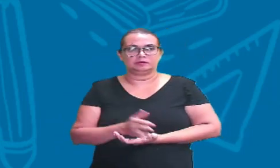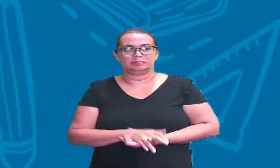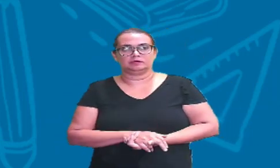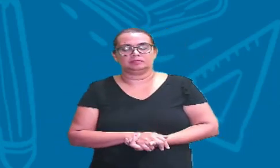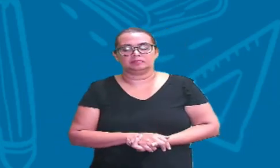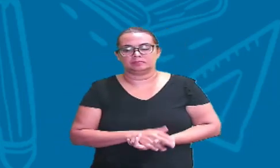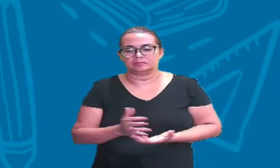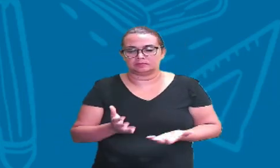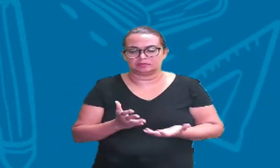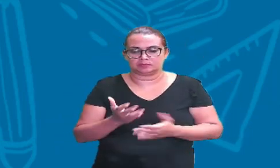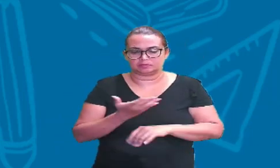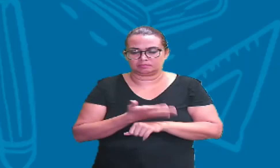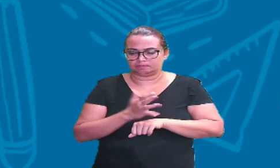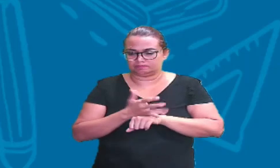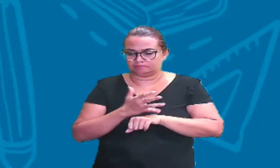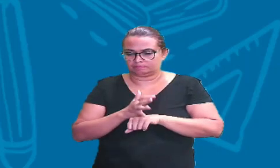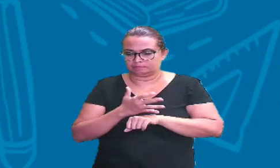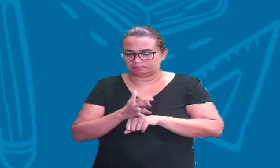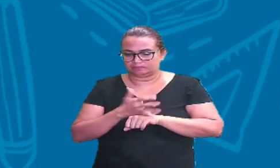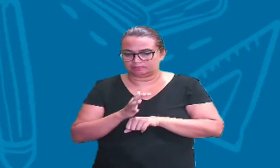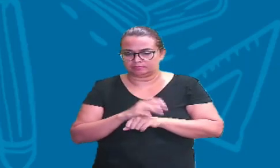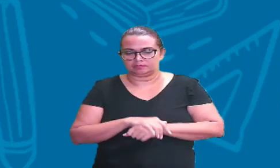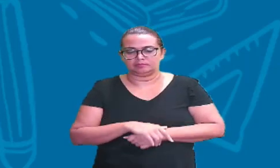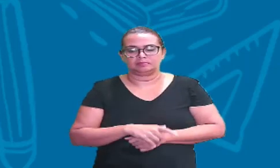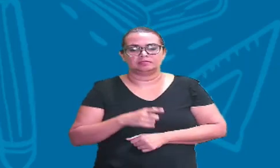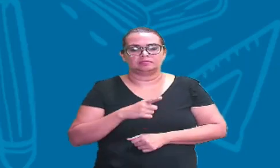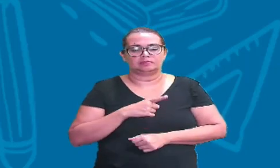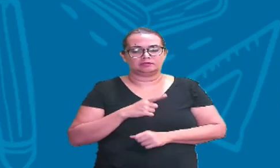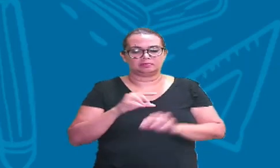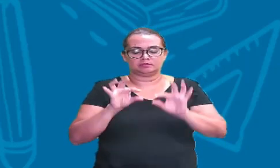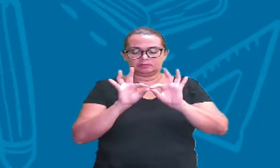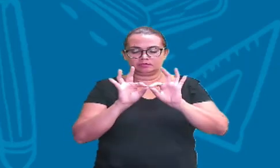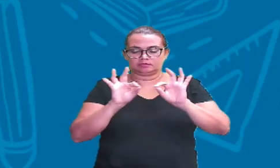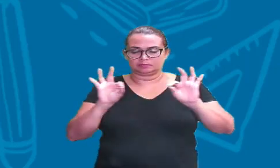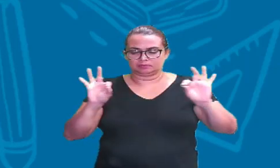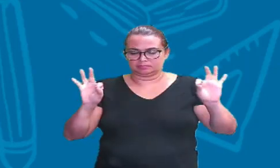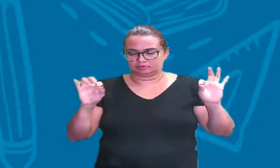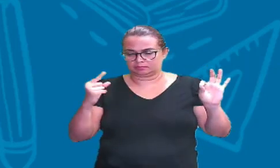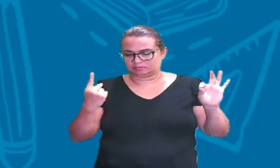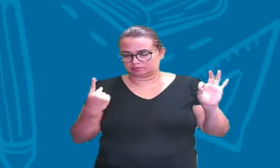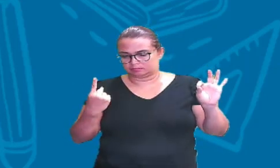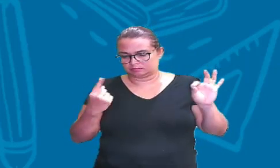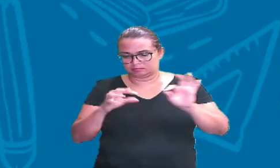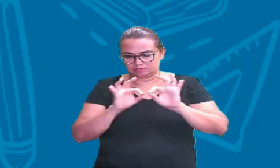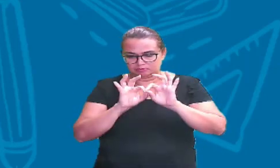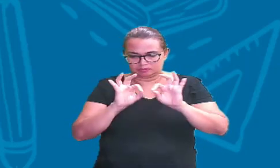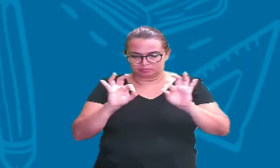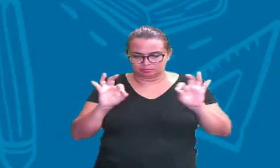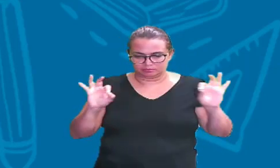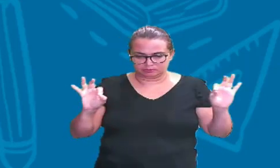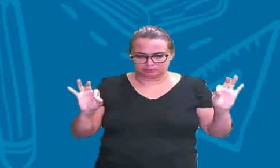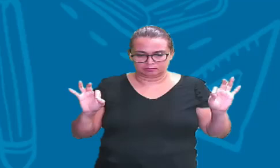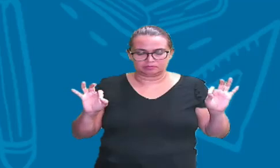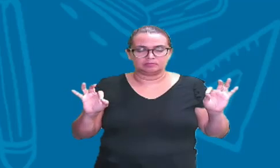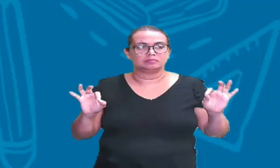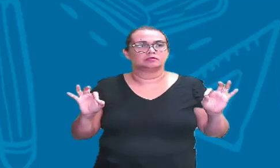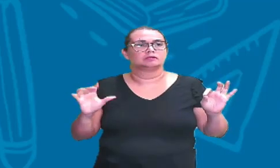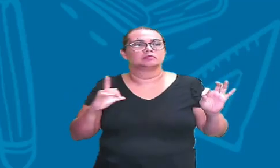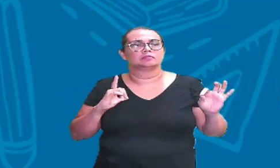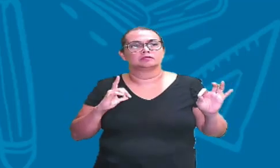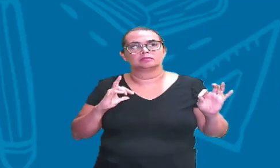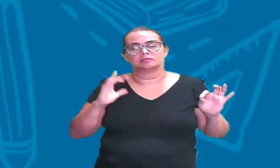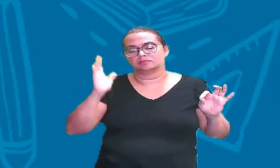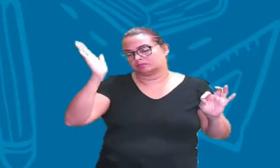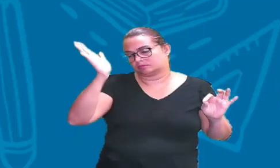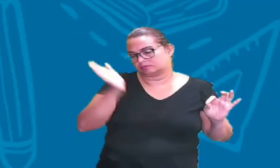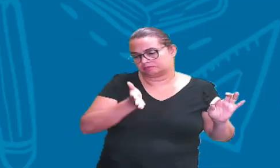uma tarefinha. Olha aqui, nós temos uma reta, tá certo? E ela está